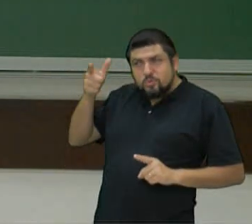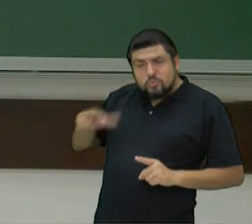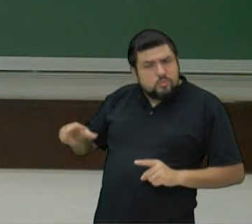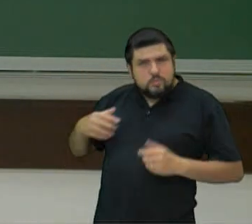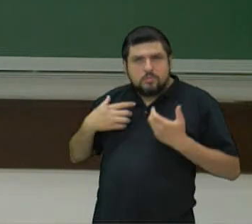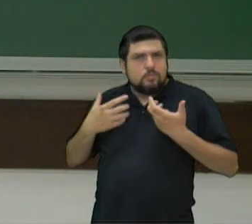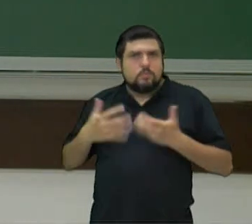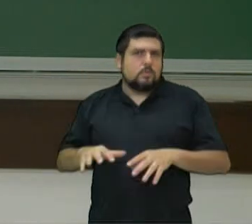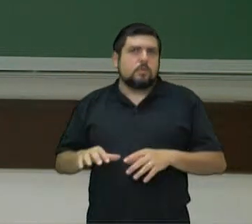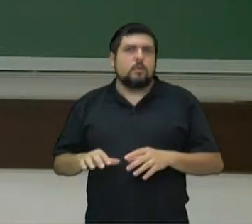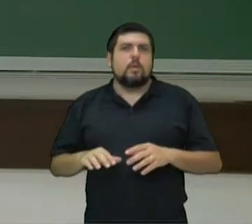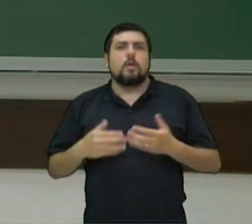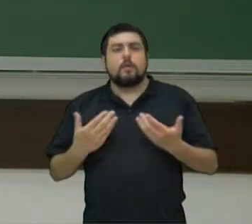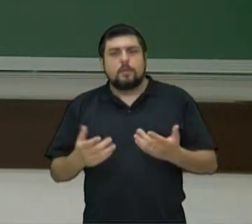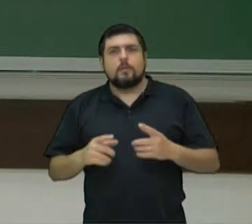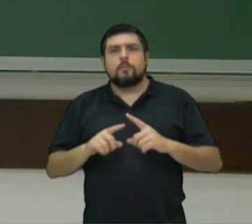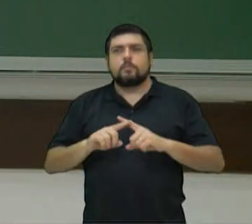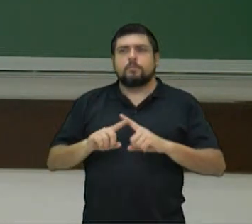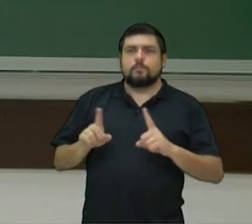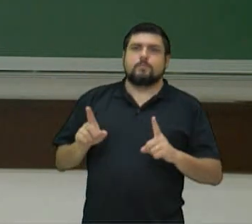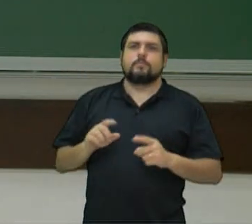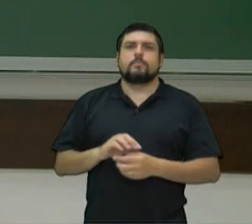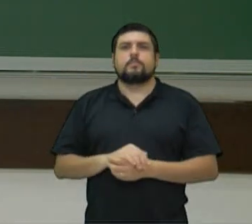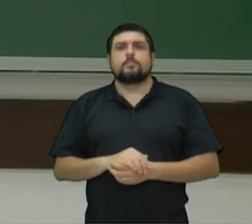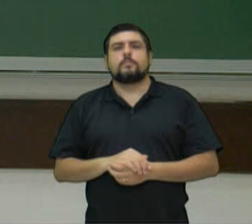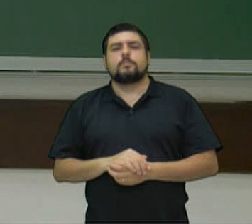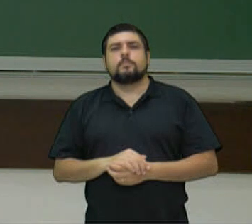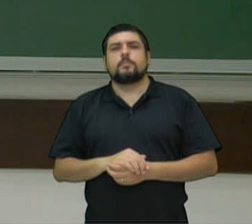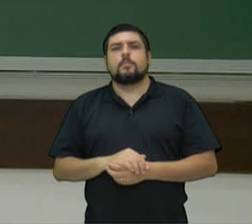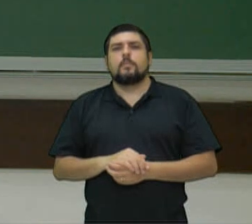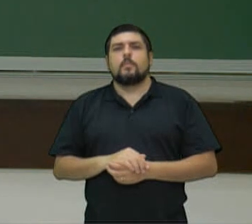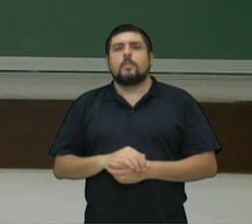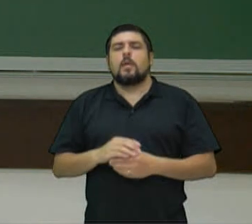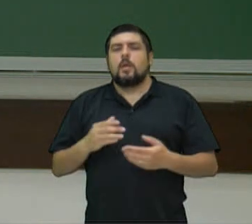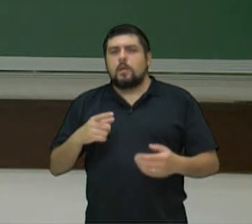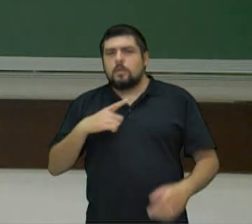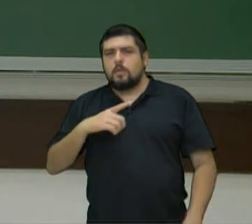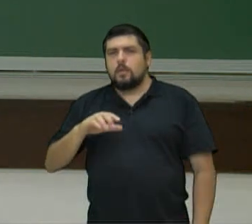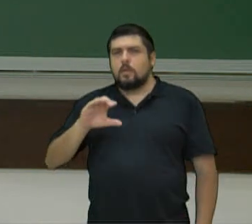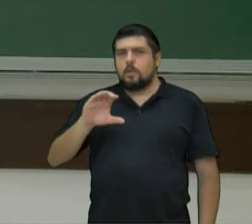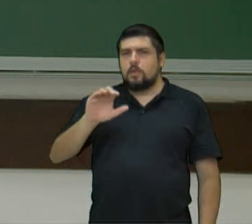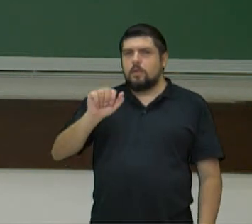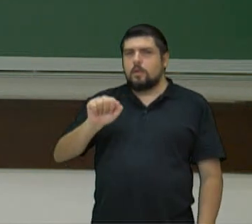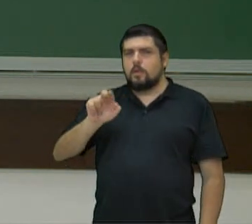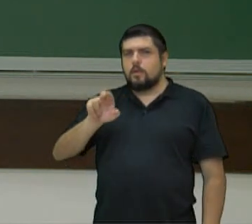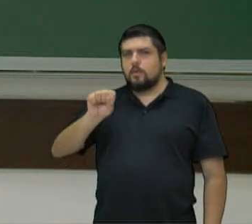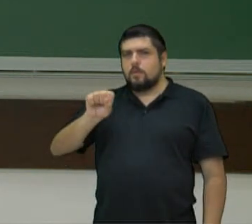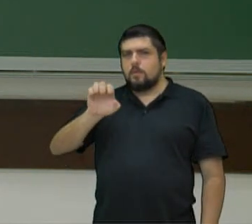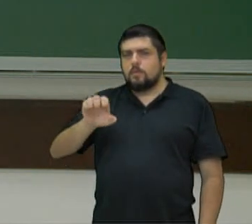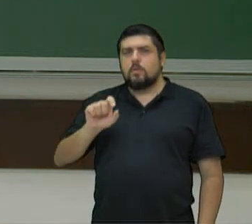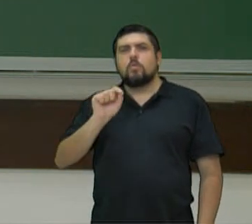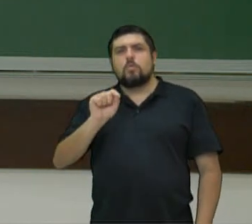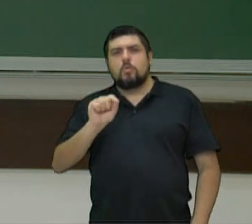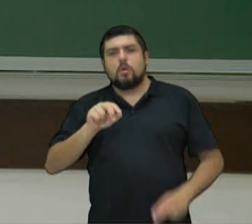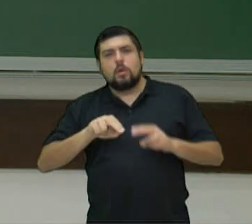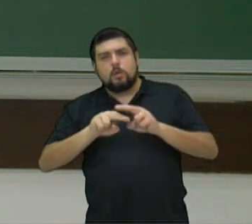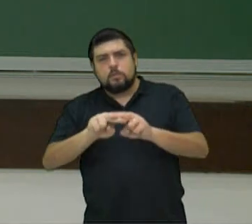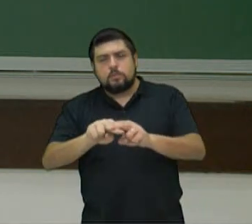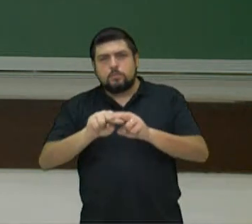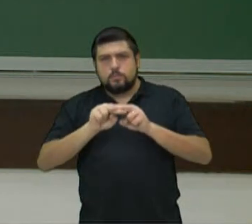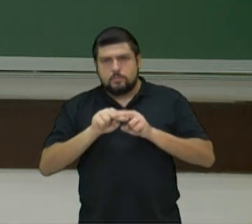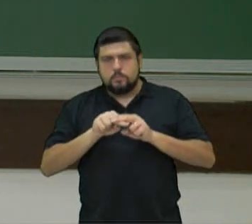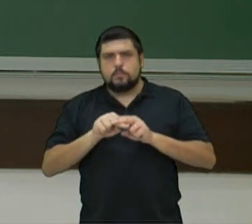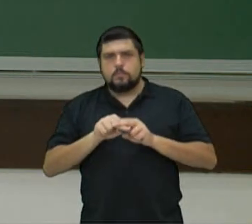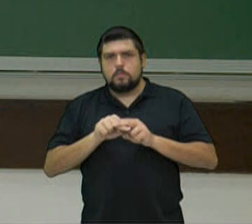Então, ali são os dois de contraste. Eu coloquei o because ali só para vocês saberem que essa é uma linking word de razão. Ela expressa a